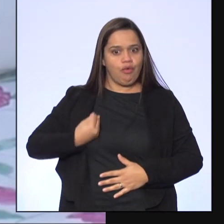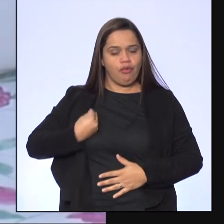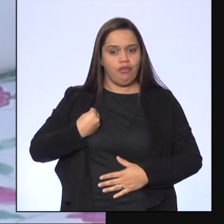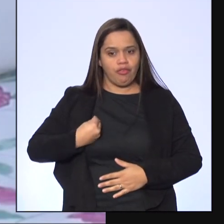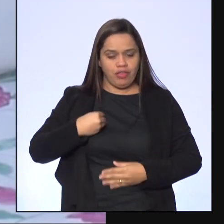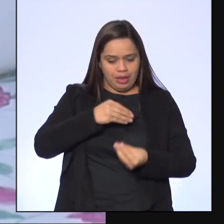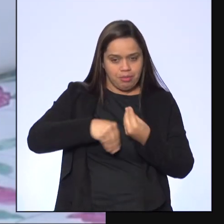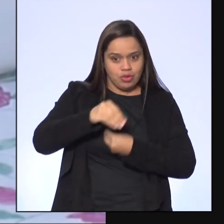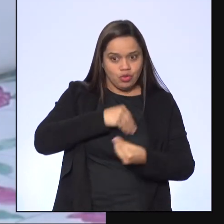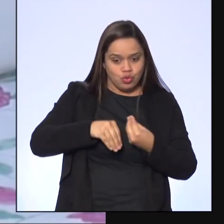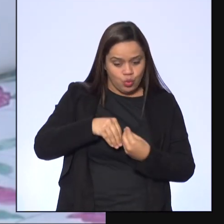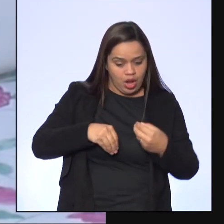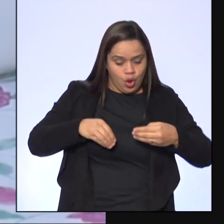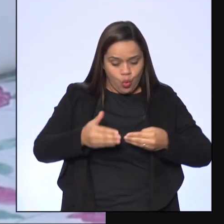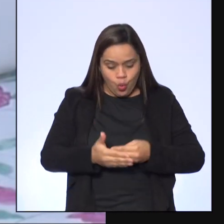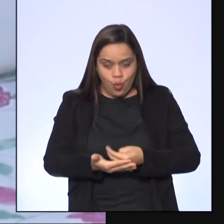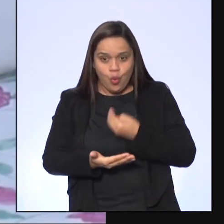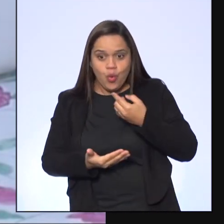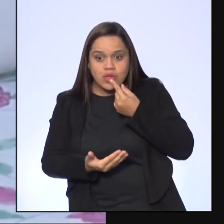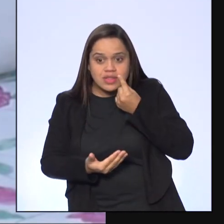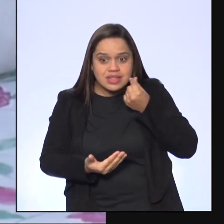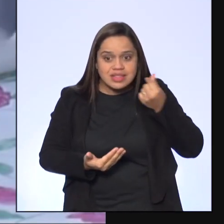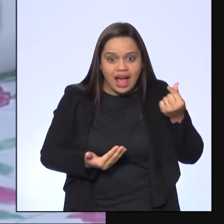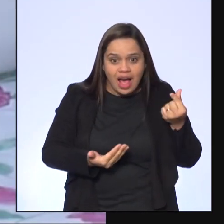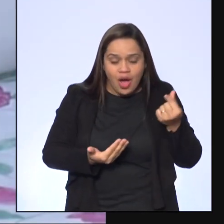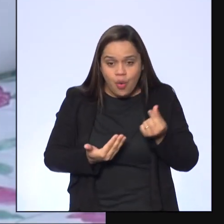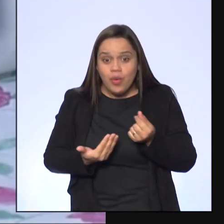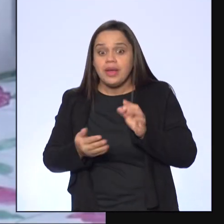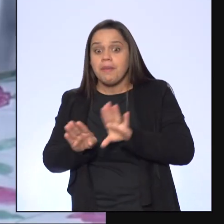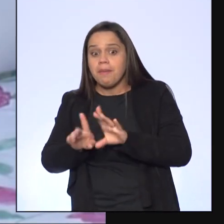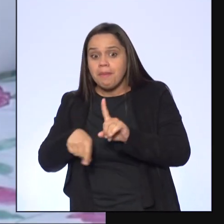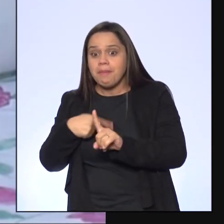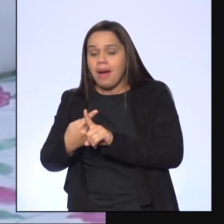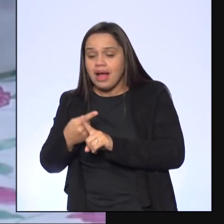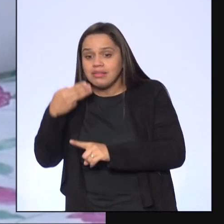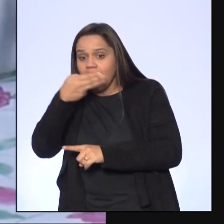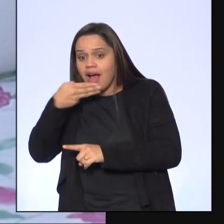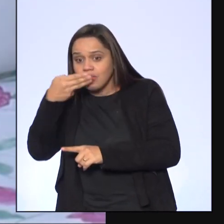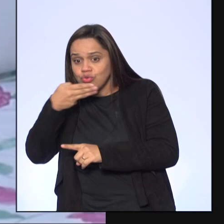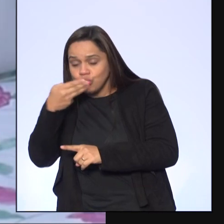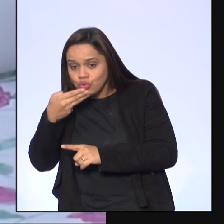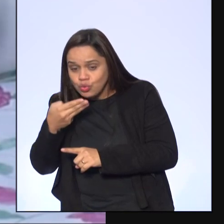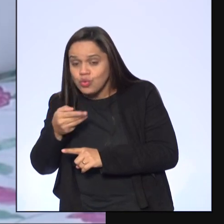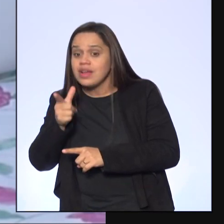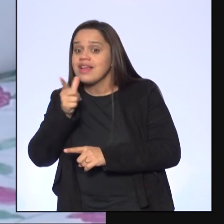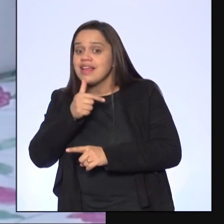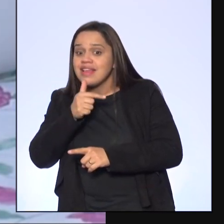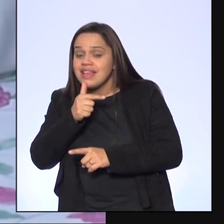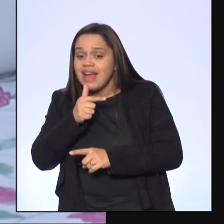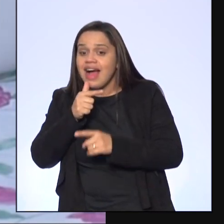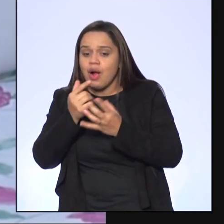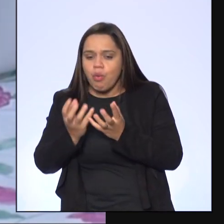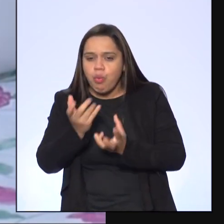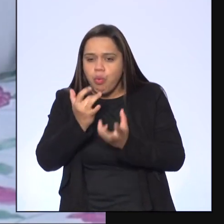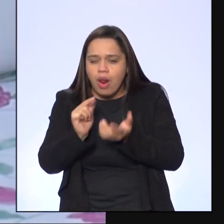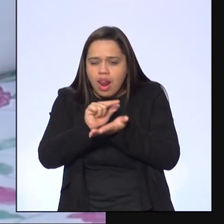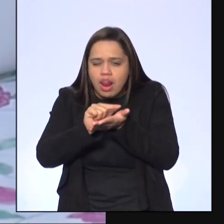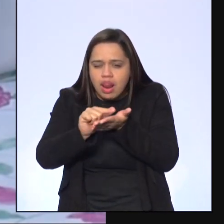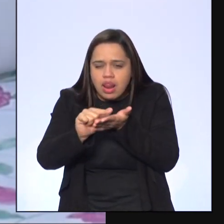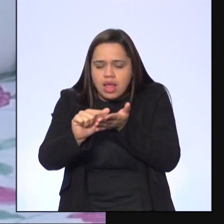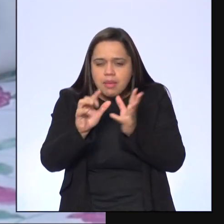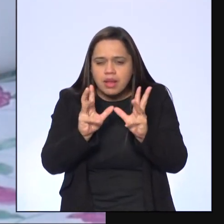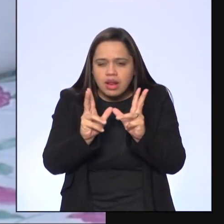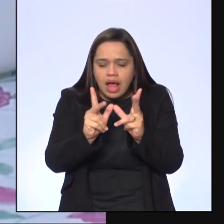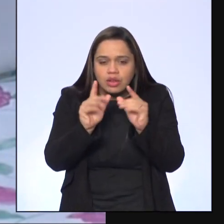sal, 2 colheres de sopa de açúcar e 1 litro de água fervida, temos um excelente soro que previne